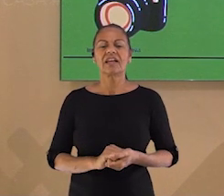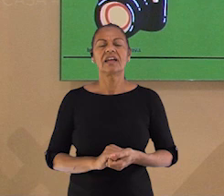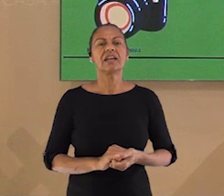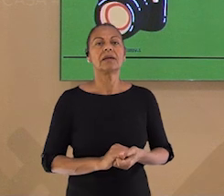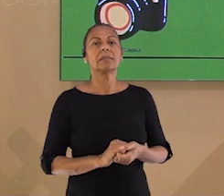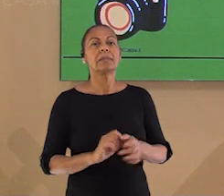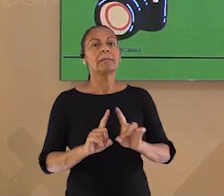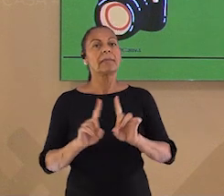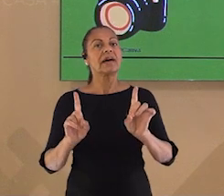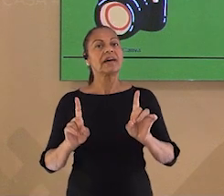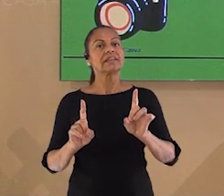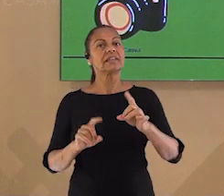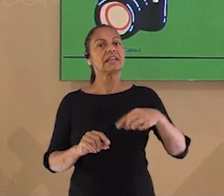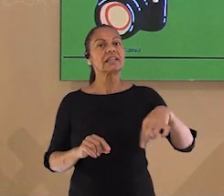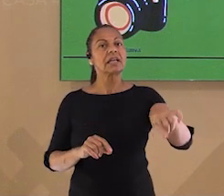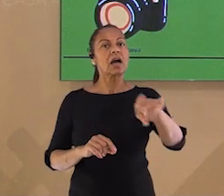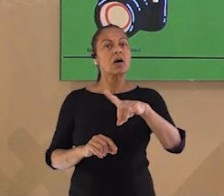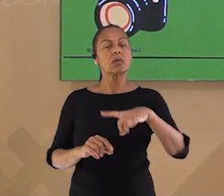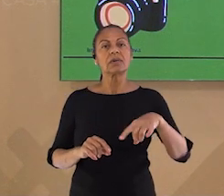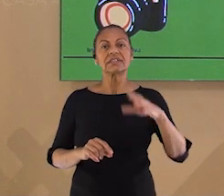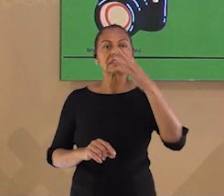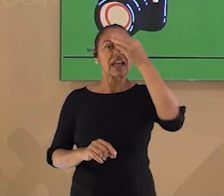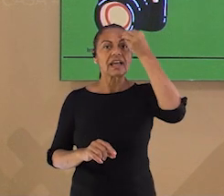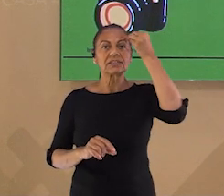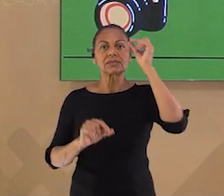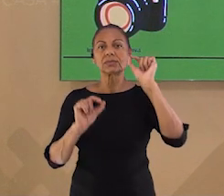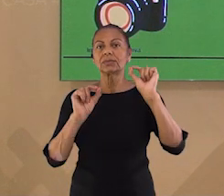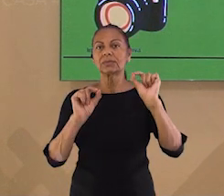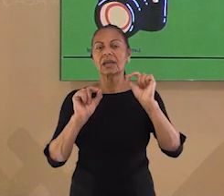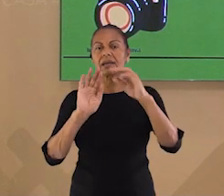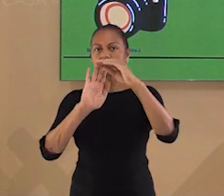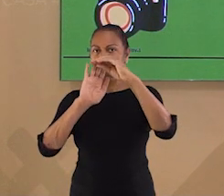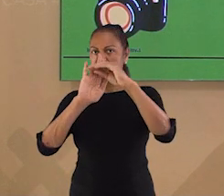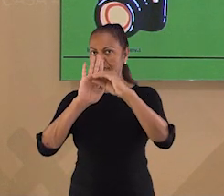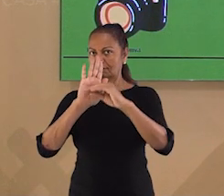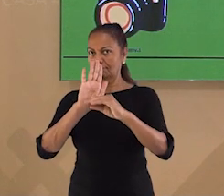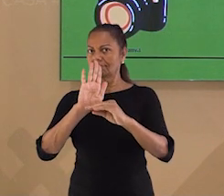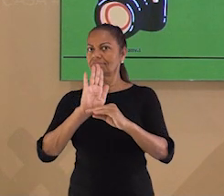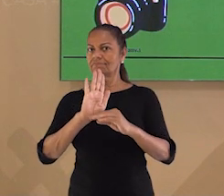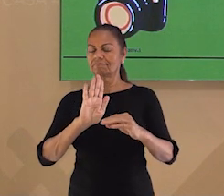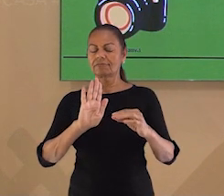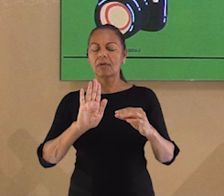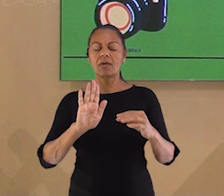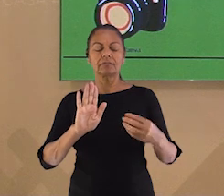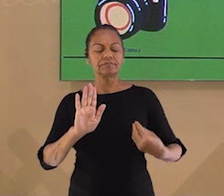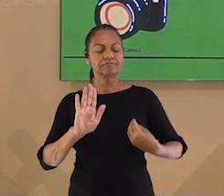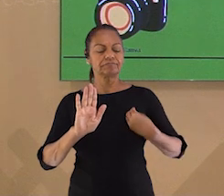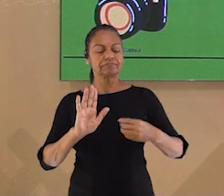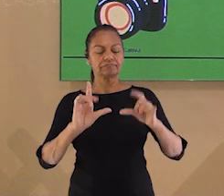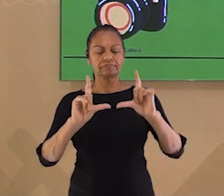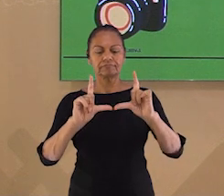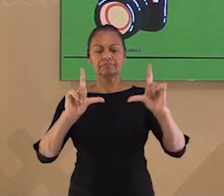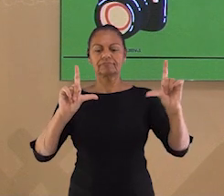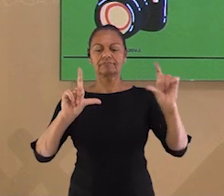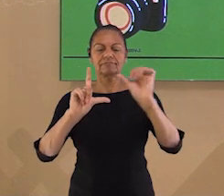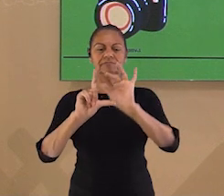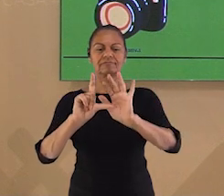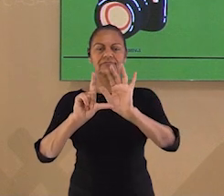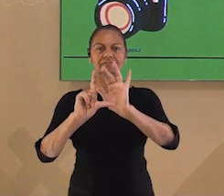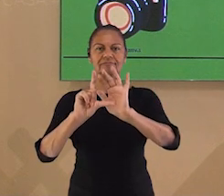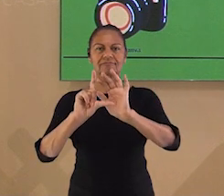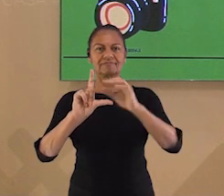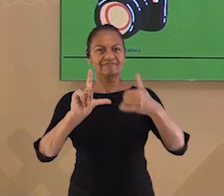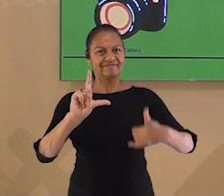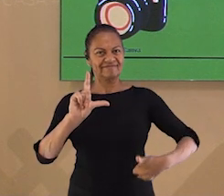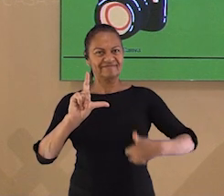TV. Mas não se esqueça de assinar a lista de presença. Basta você apontar o seu celular